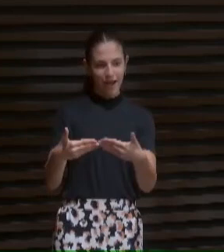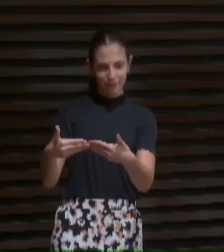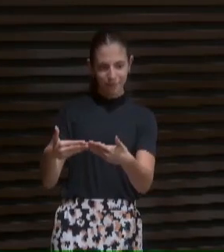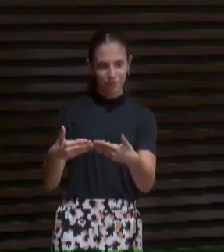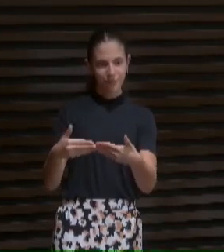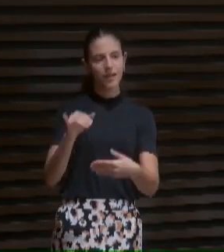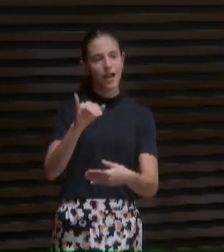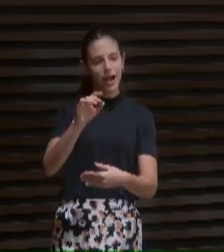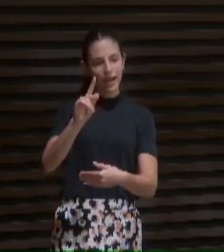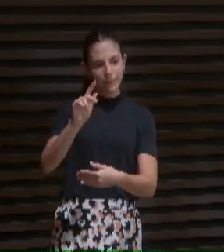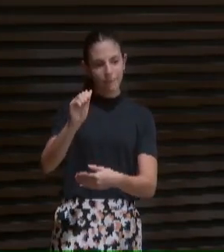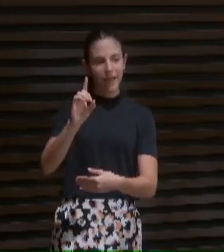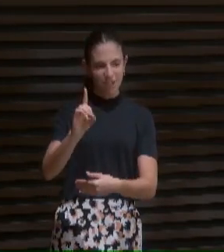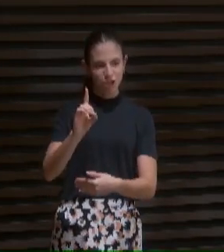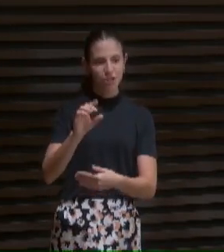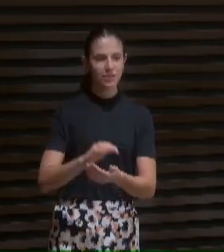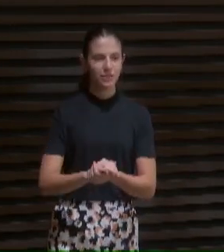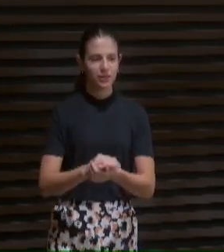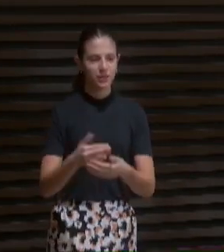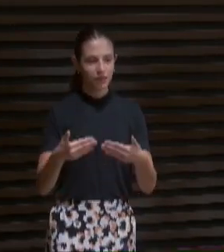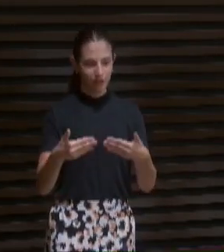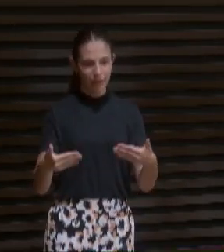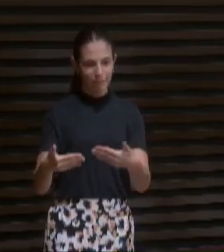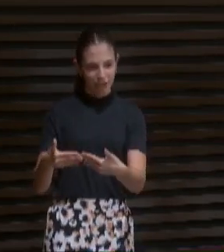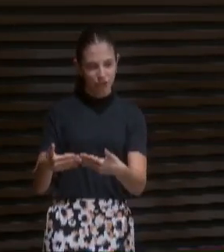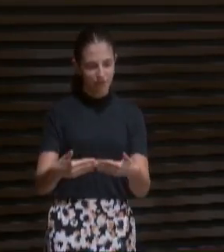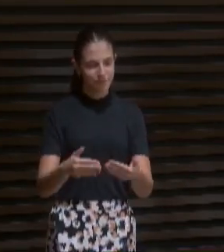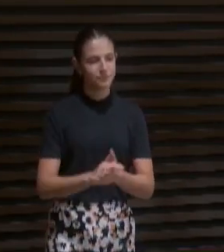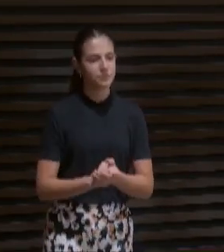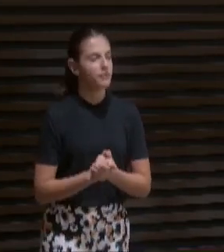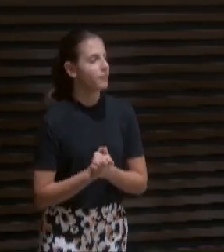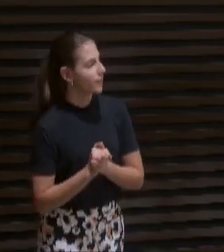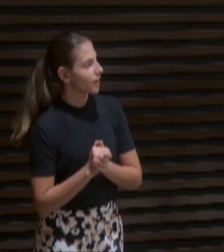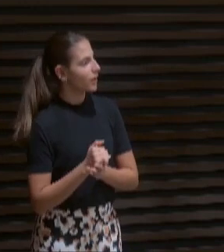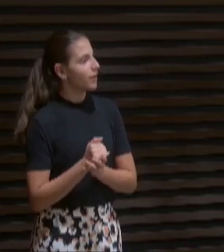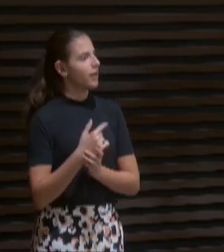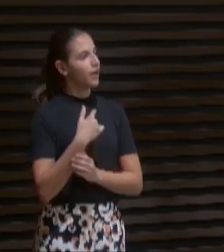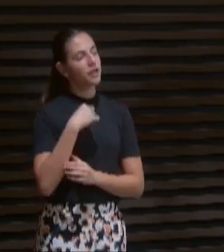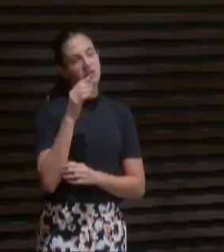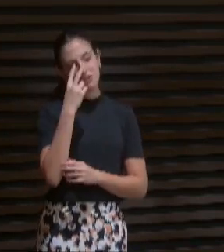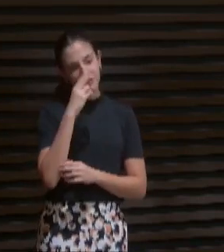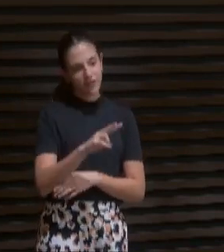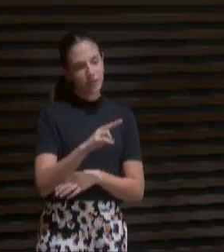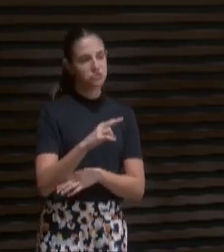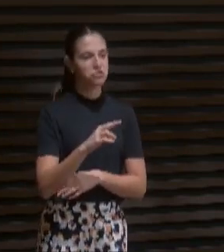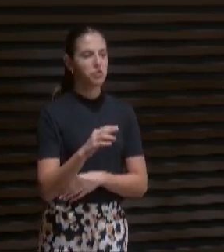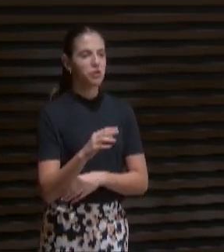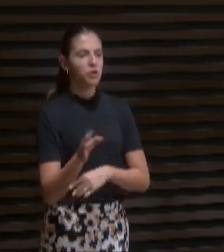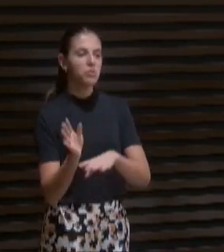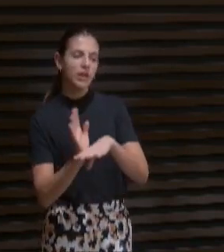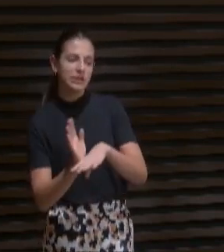Às vezes, repetidas vezes, eu vejo aquele negócio, porque eu quero ser edificado. Eu não quero